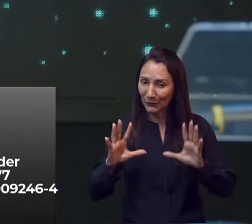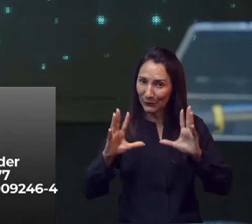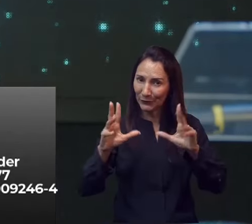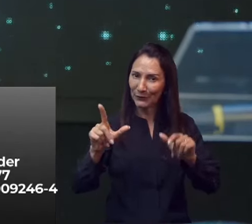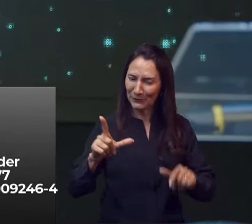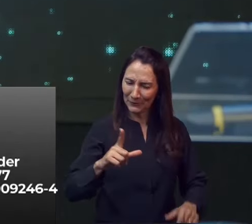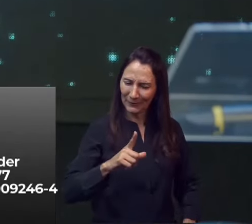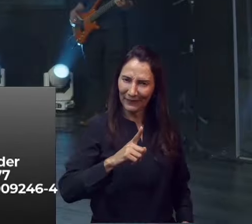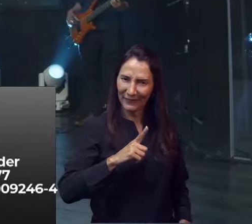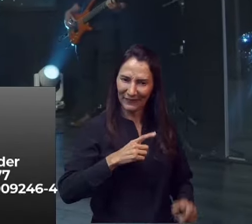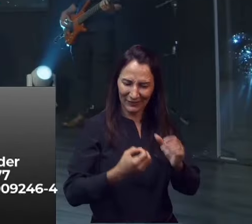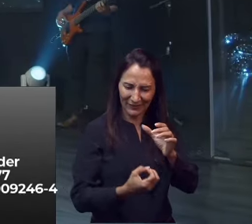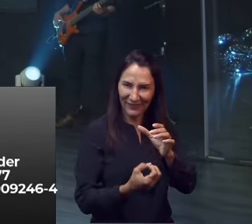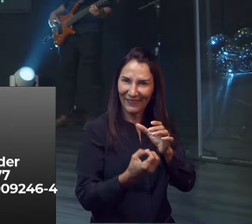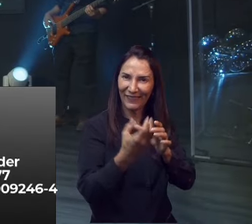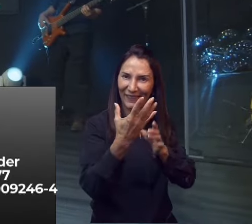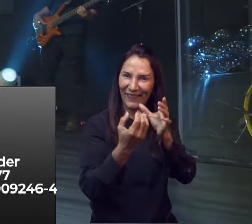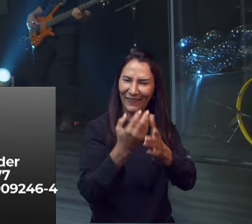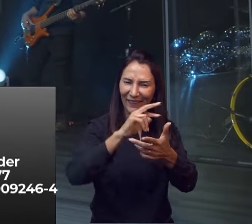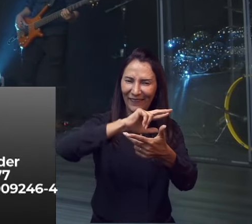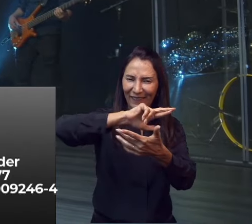que existe